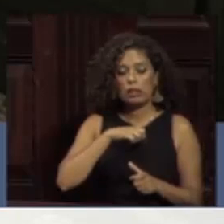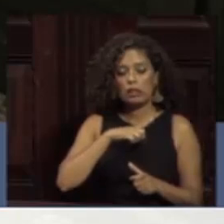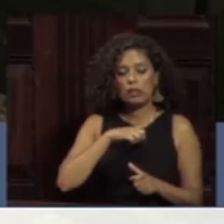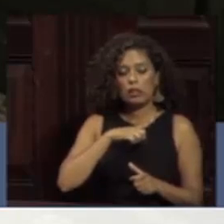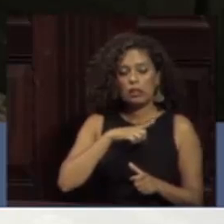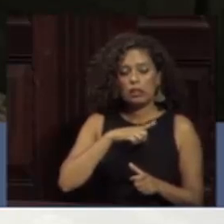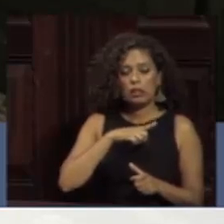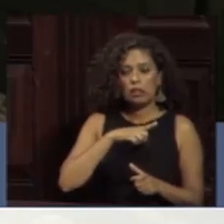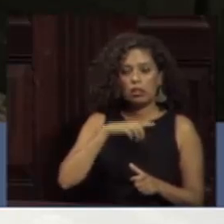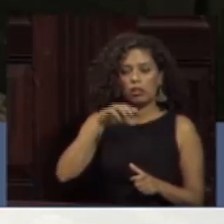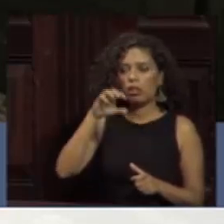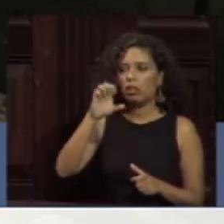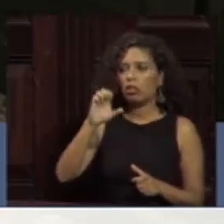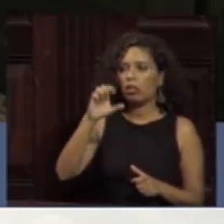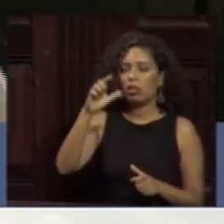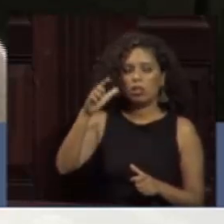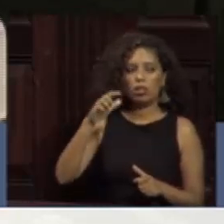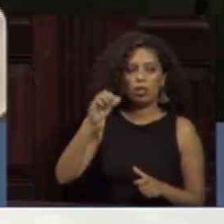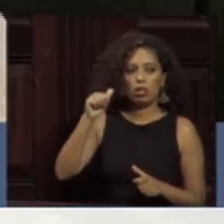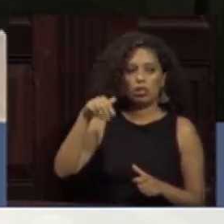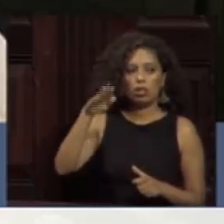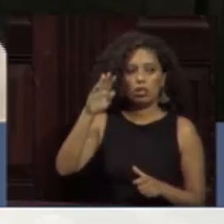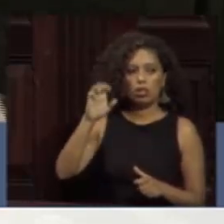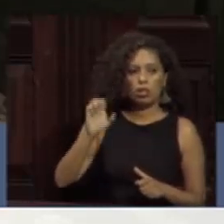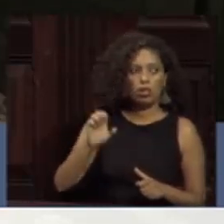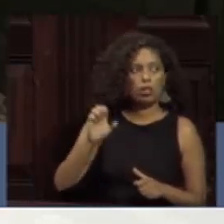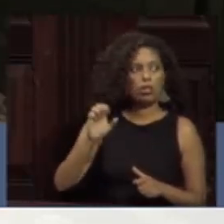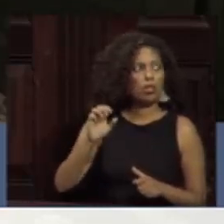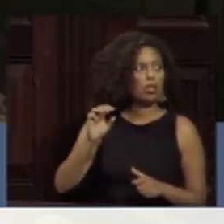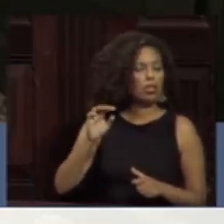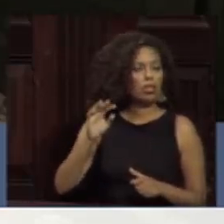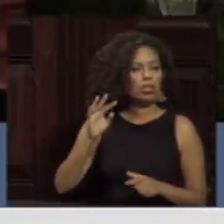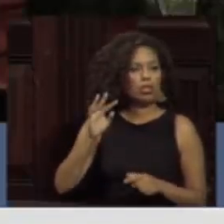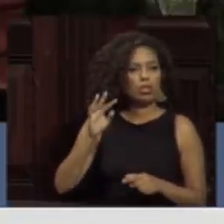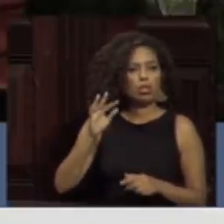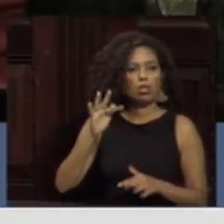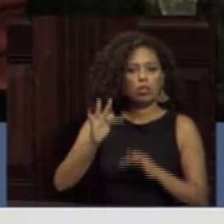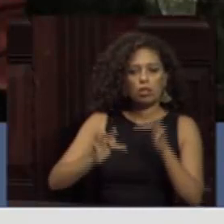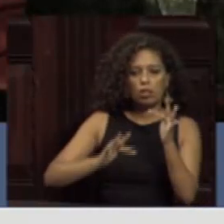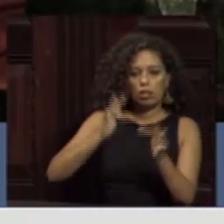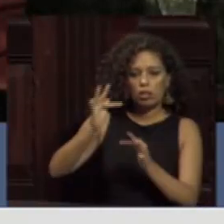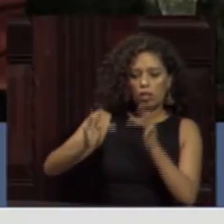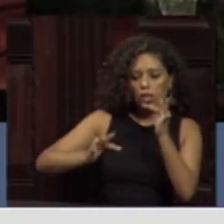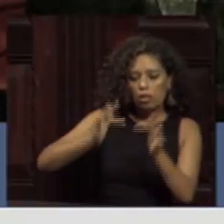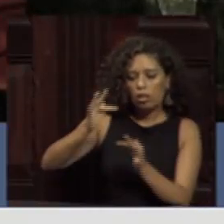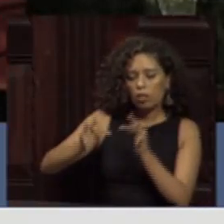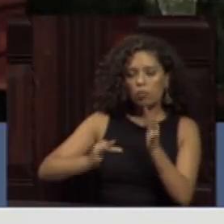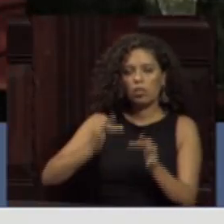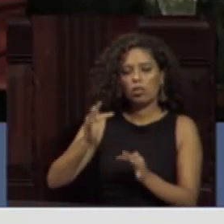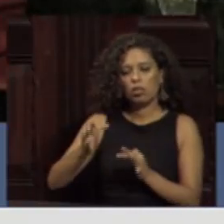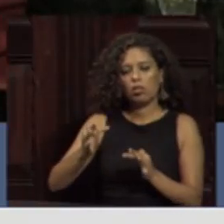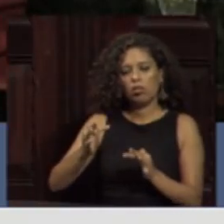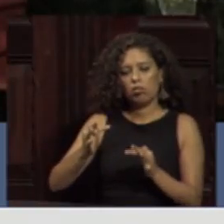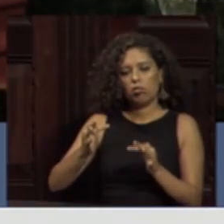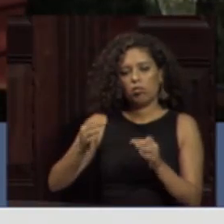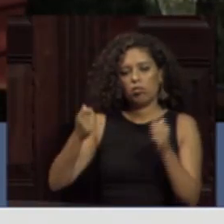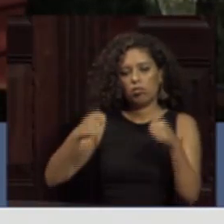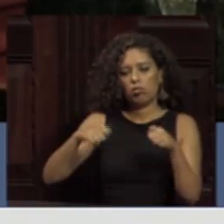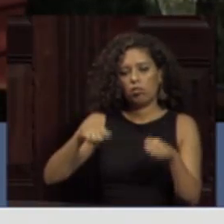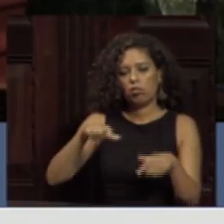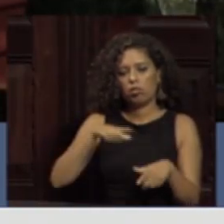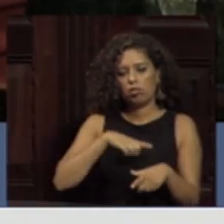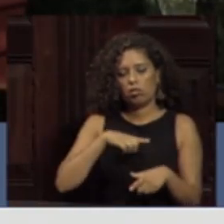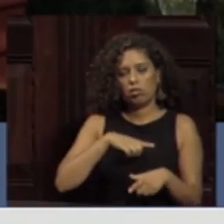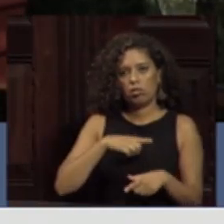no caput deste artigo. Já foi emendado, deputado. Não, está aqui. Já foi emendado, já corrigiram, está